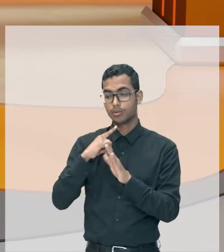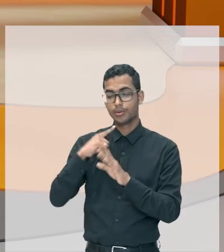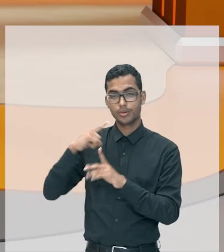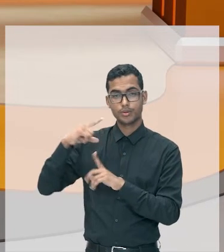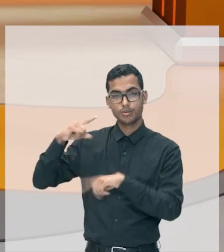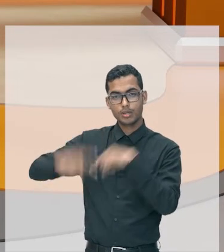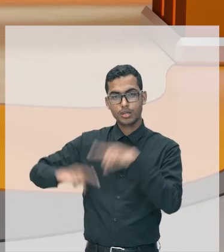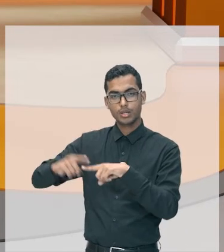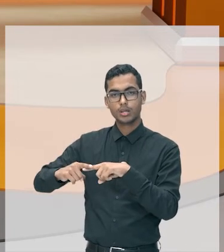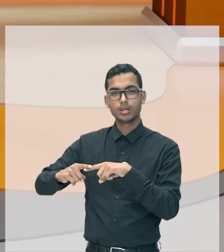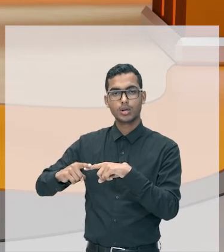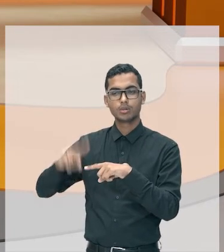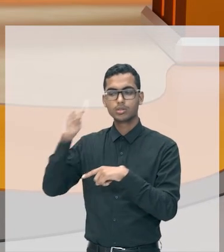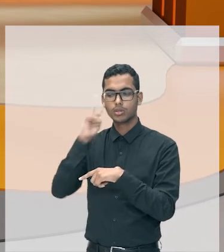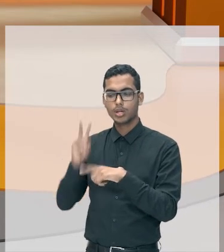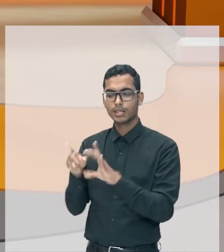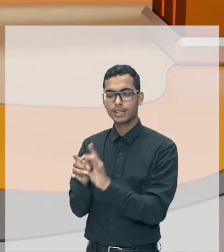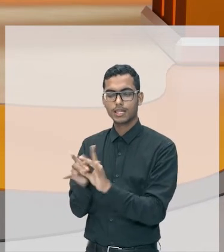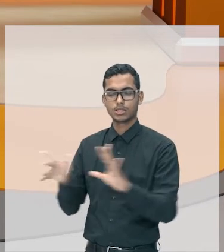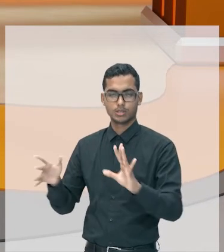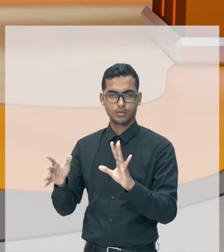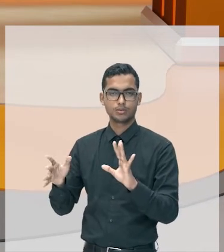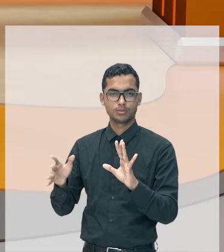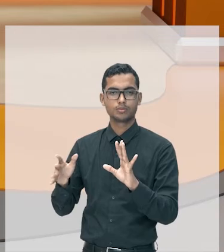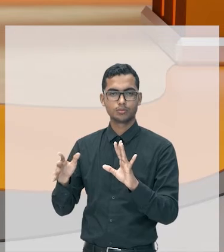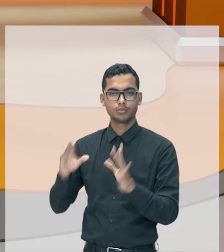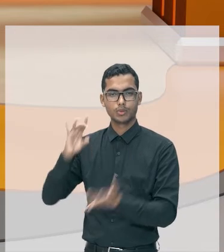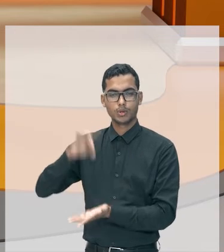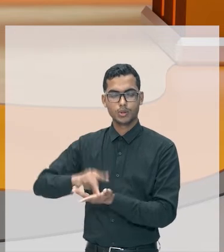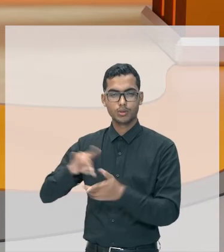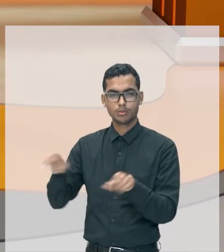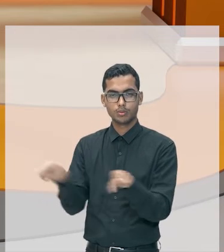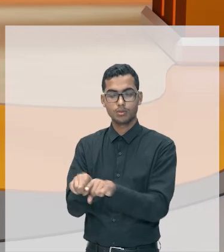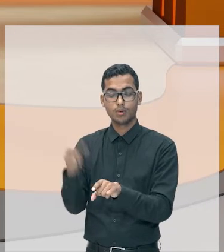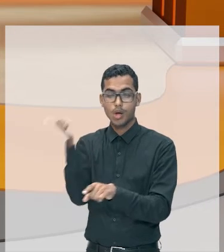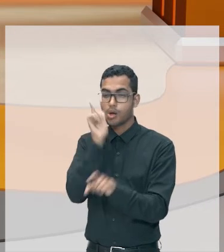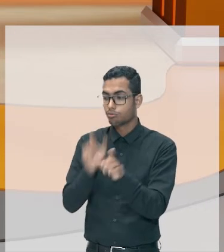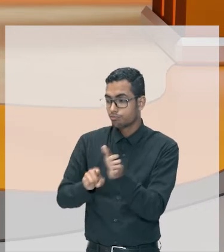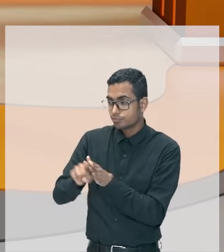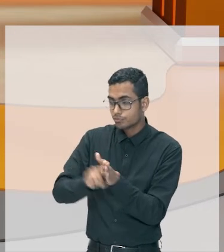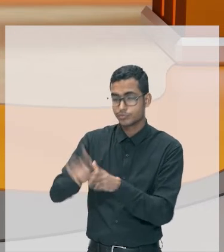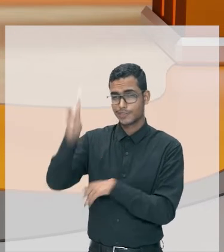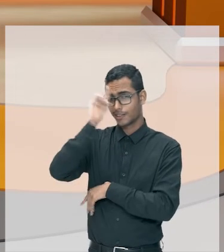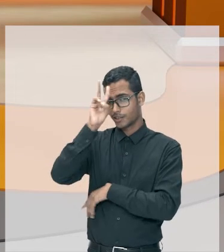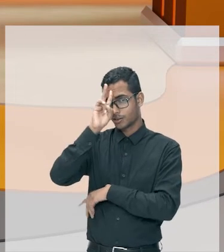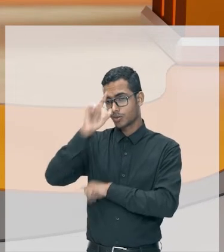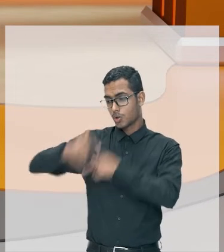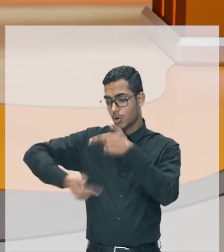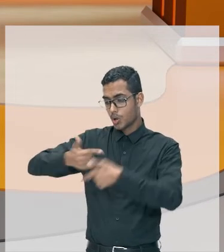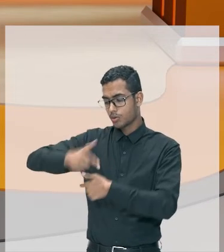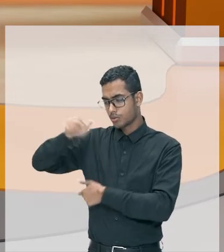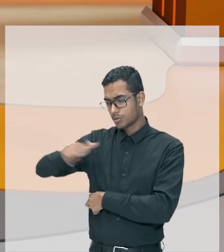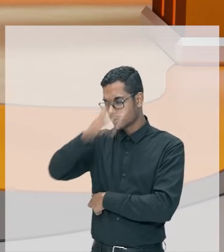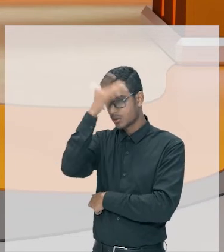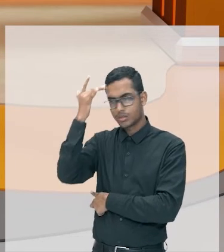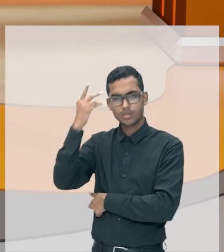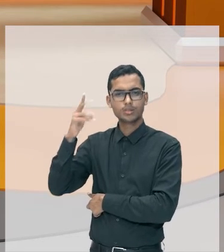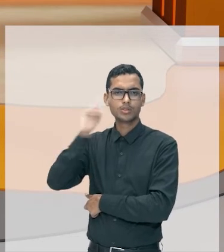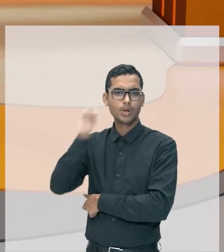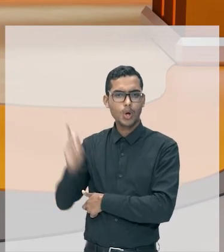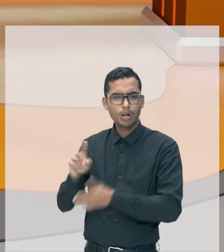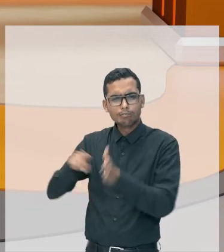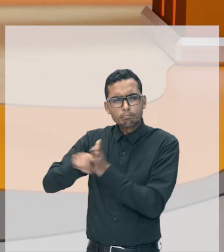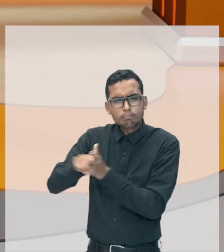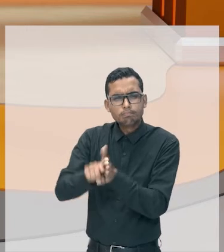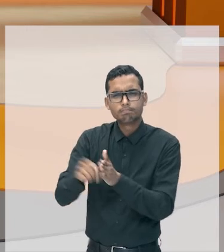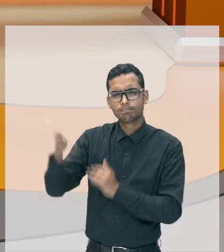forma intencional, para trás, é onde eu consigo investigar. Lembrando que o trabalho do historiador é esse de investigar o passado, e